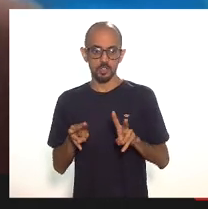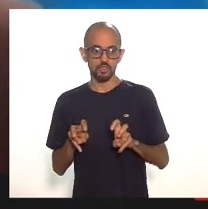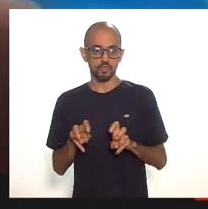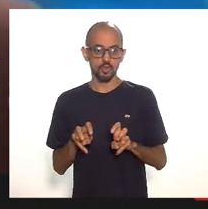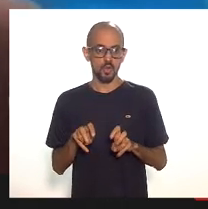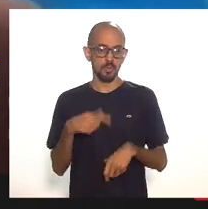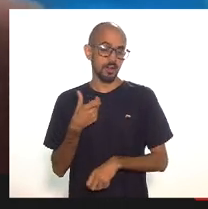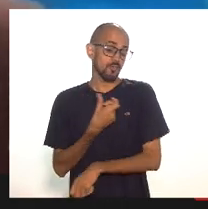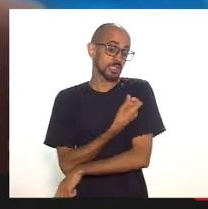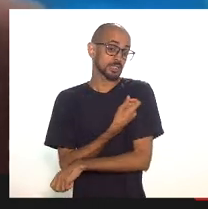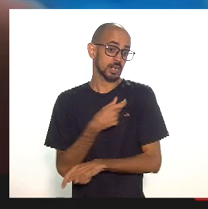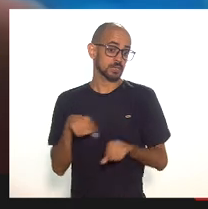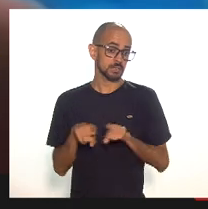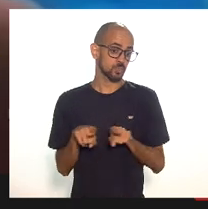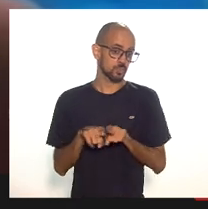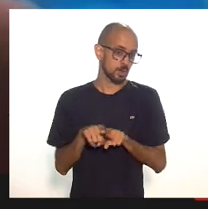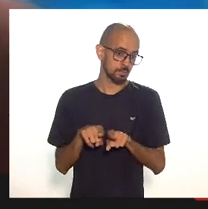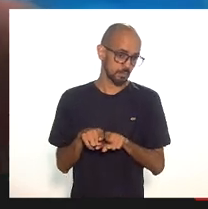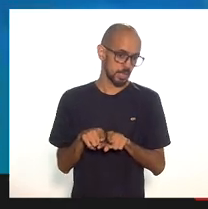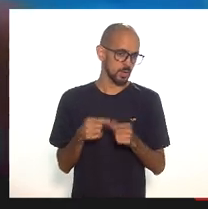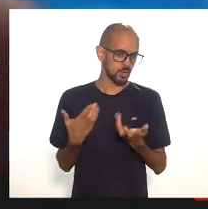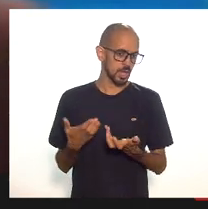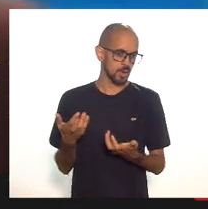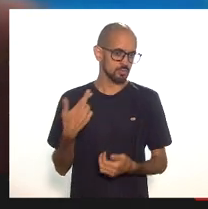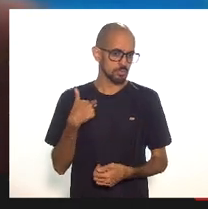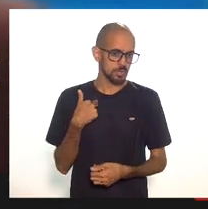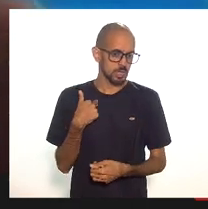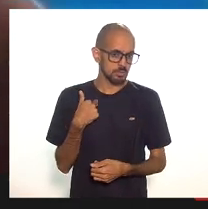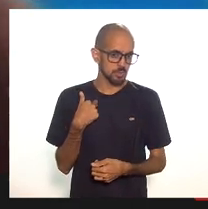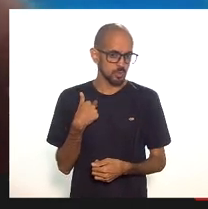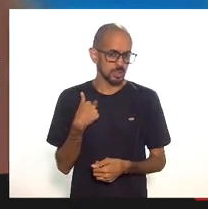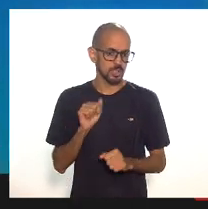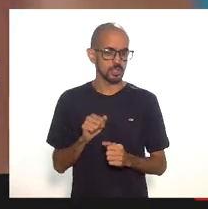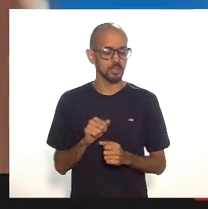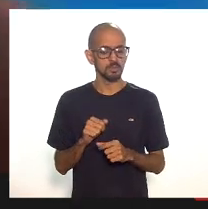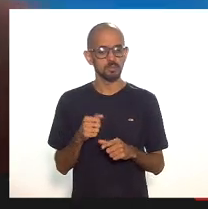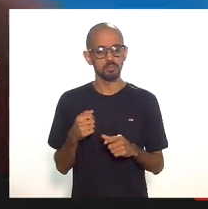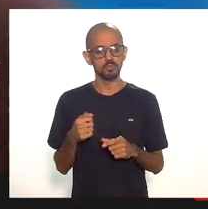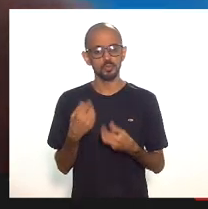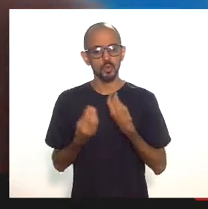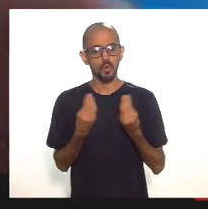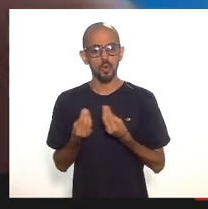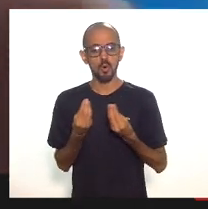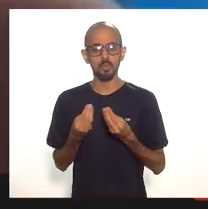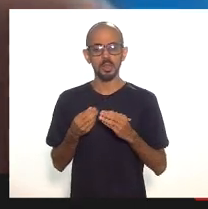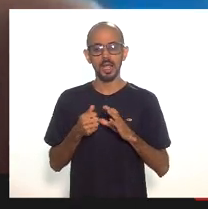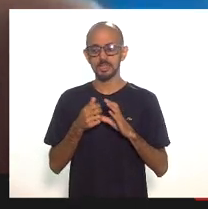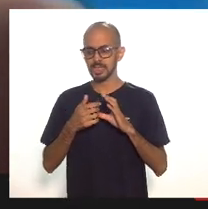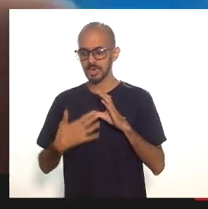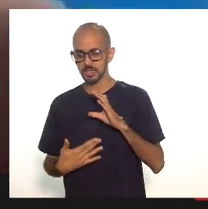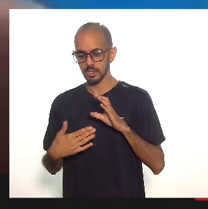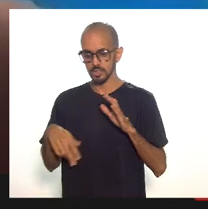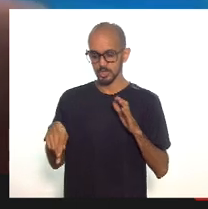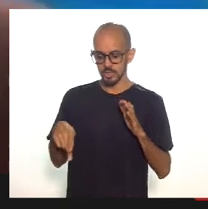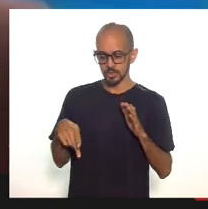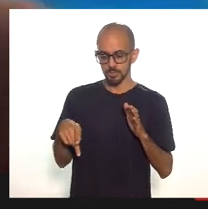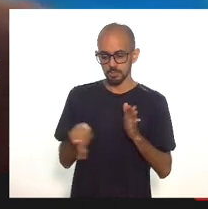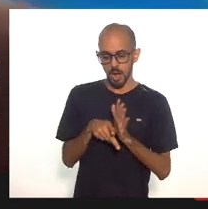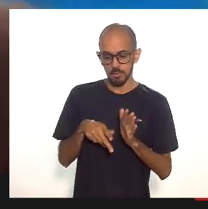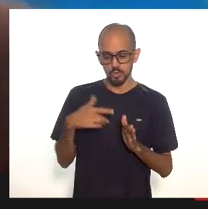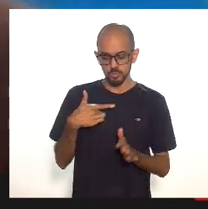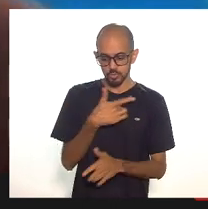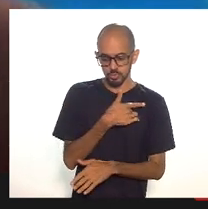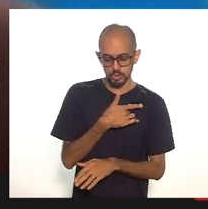da vacinação, queria que você dissesse, há uma pergunta, como é que estão caracterizados os profissionais de saúde nessa?